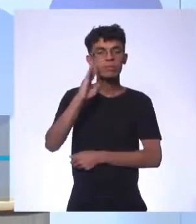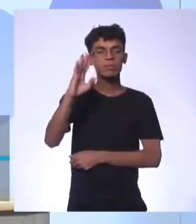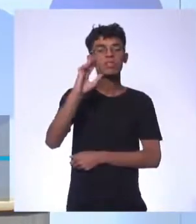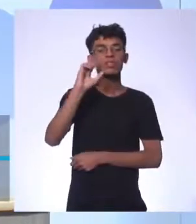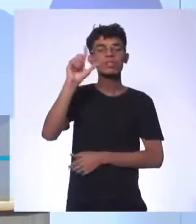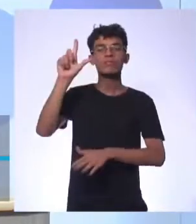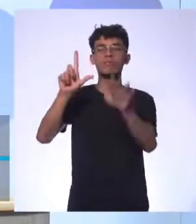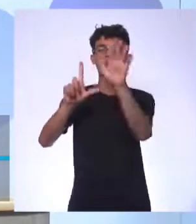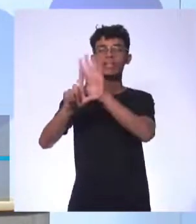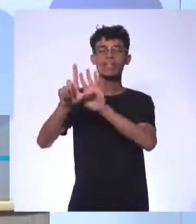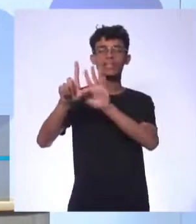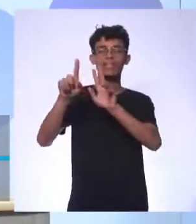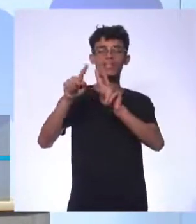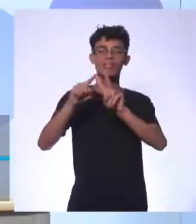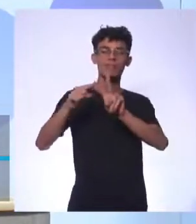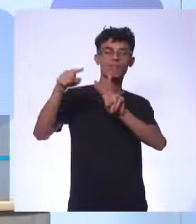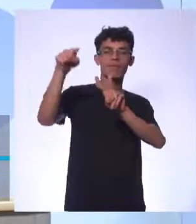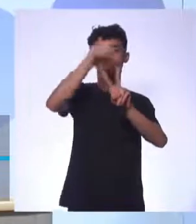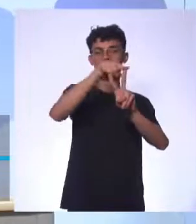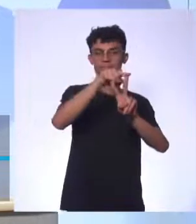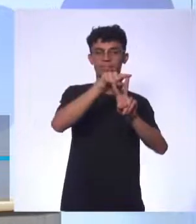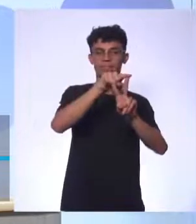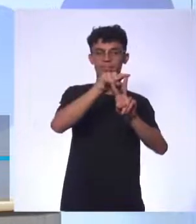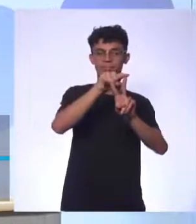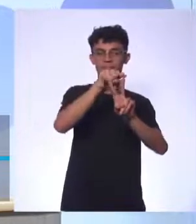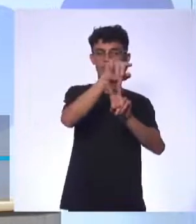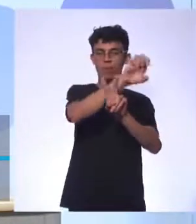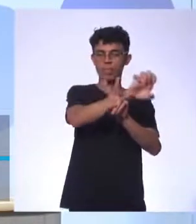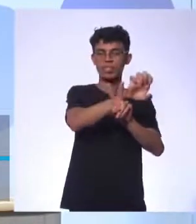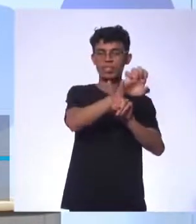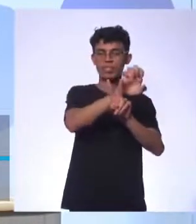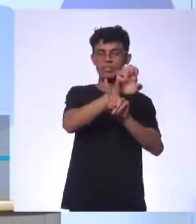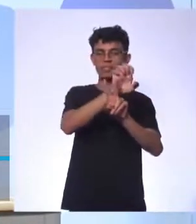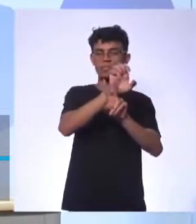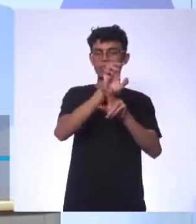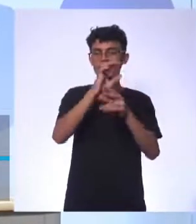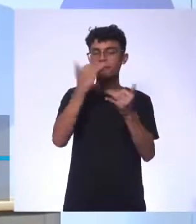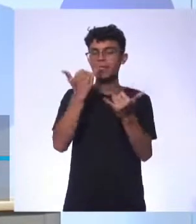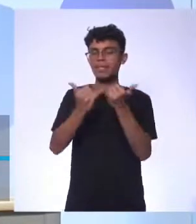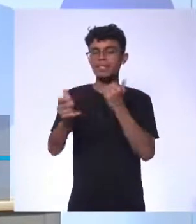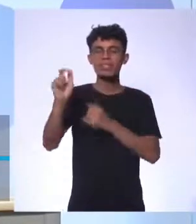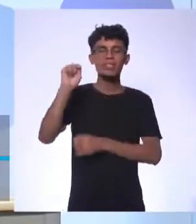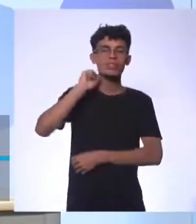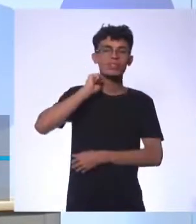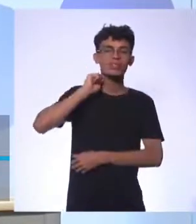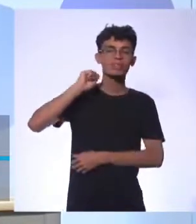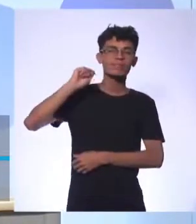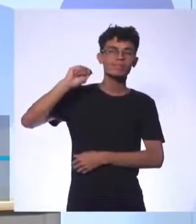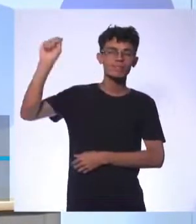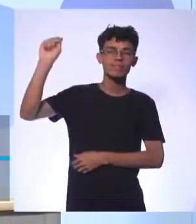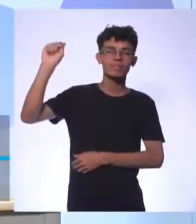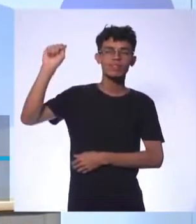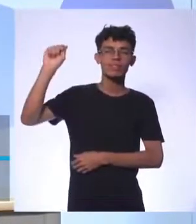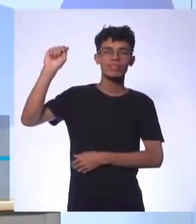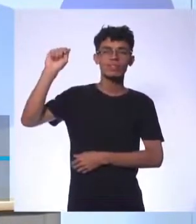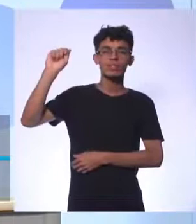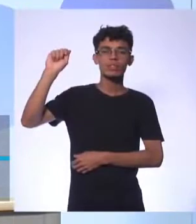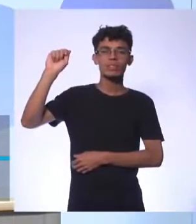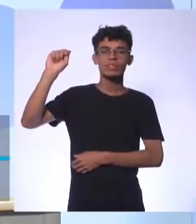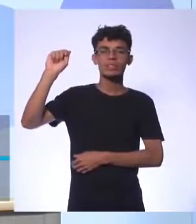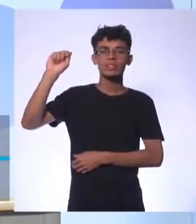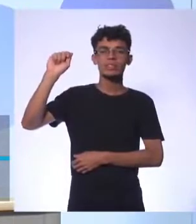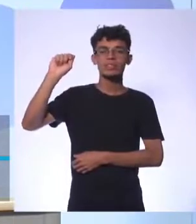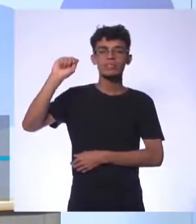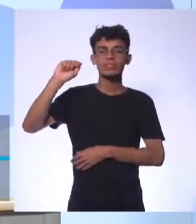da esquerda, que nos parece que o Tiradentes ele traz ali uma áurea